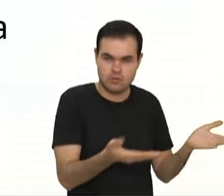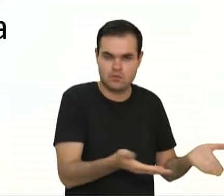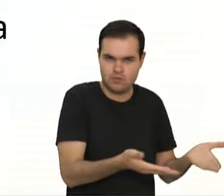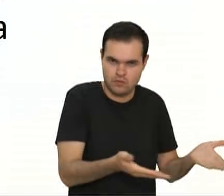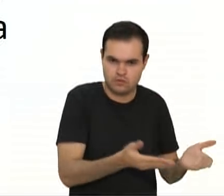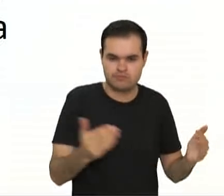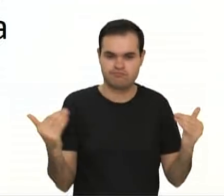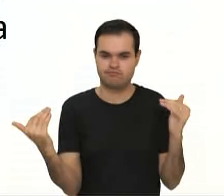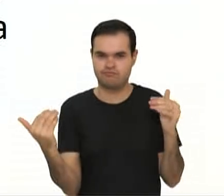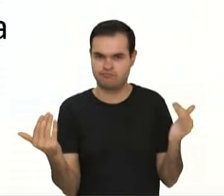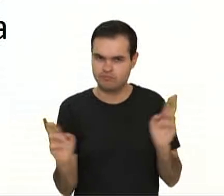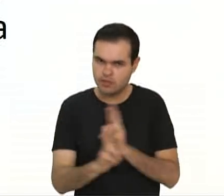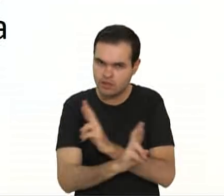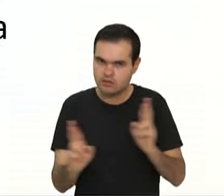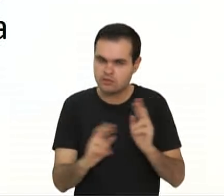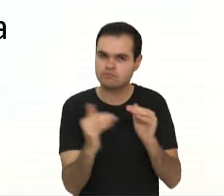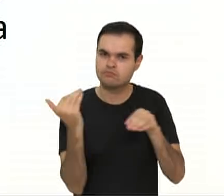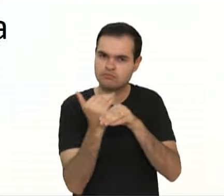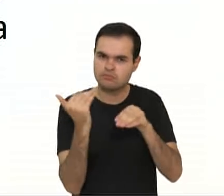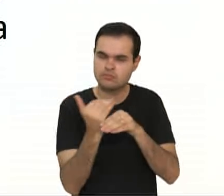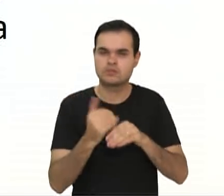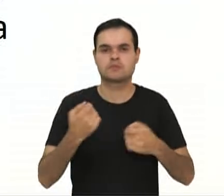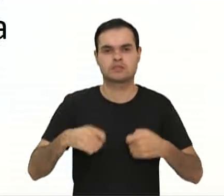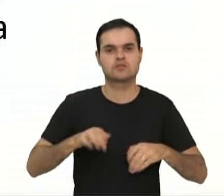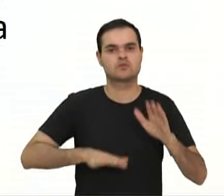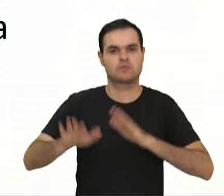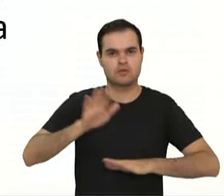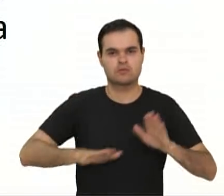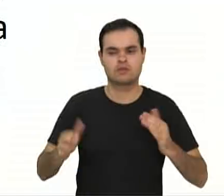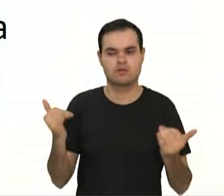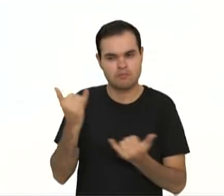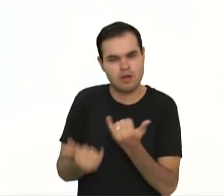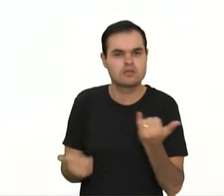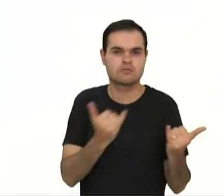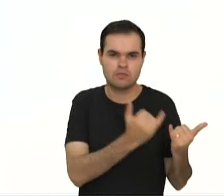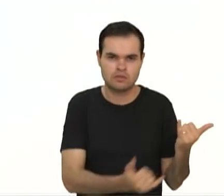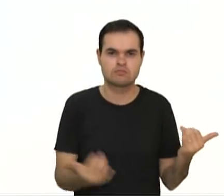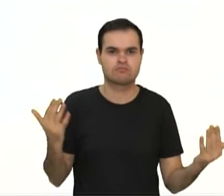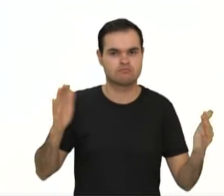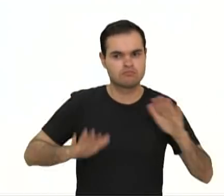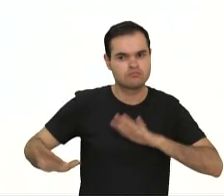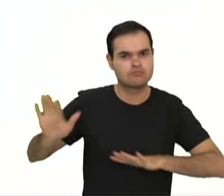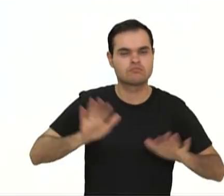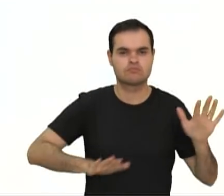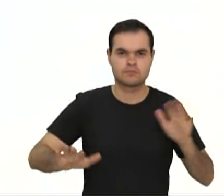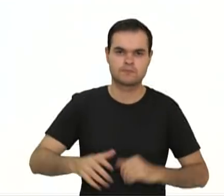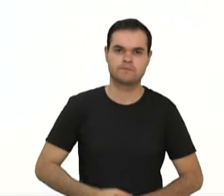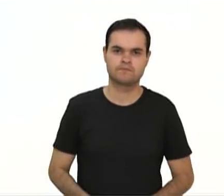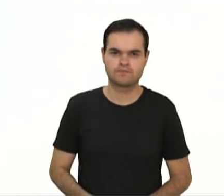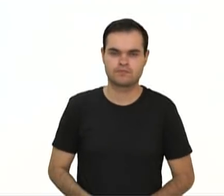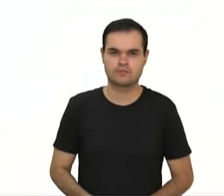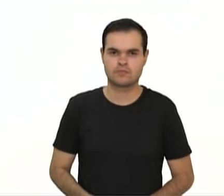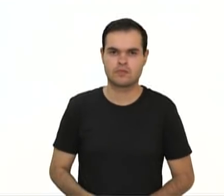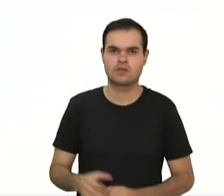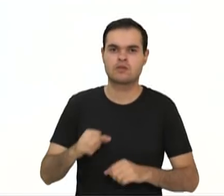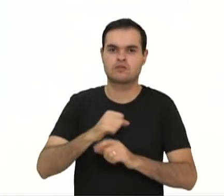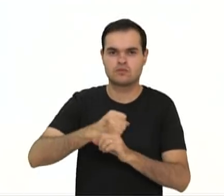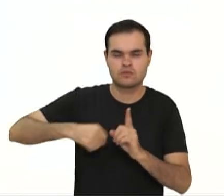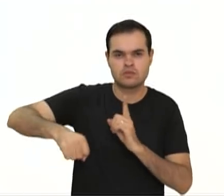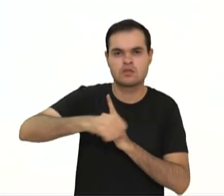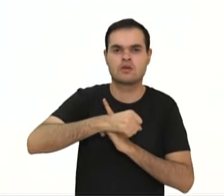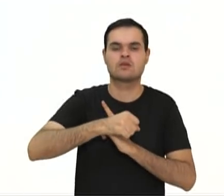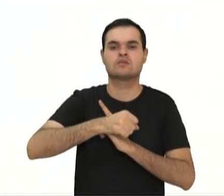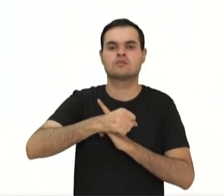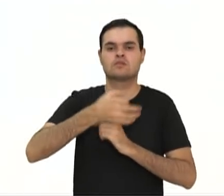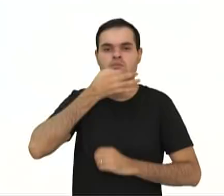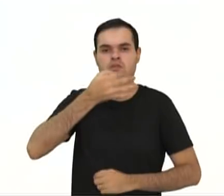ambos precisam ter com a exposição indesejada são bem próximos. A sociedade das opiniões públicas é